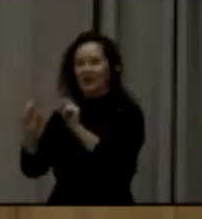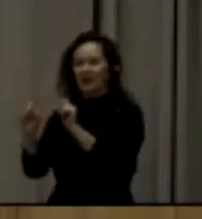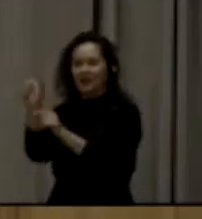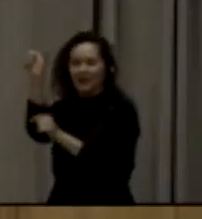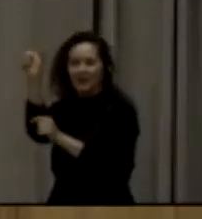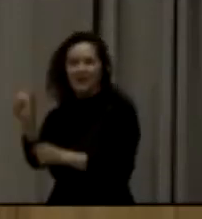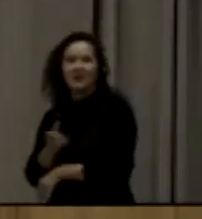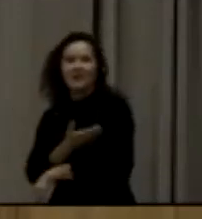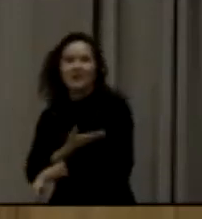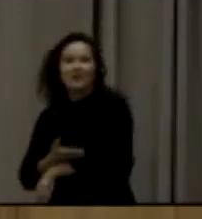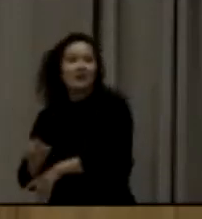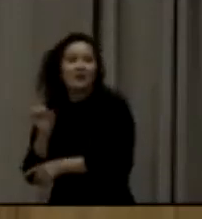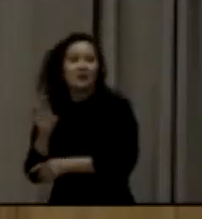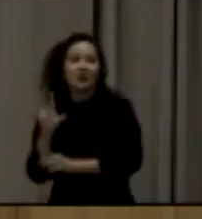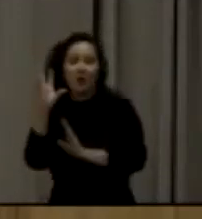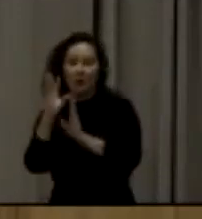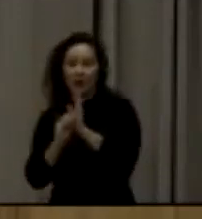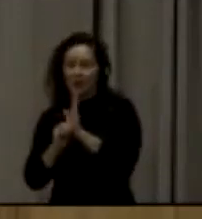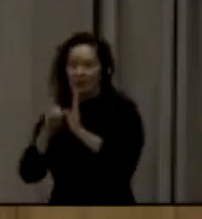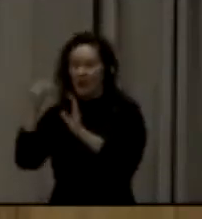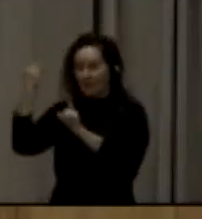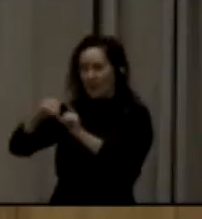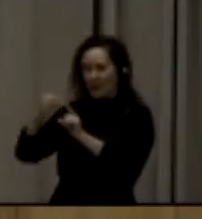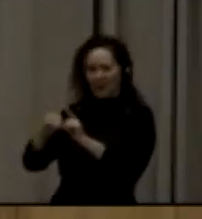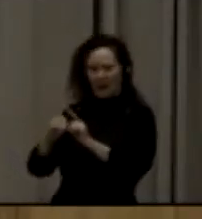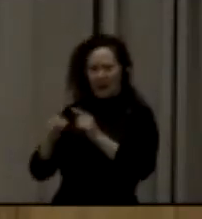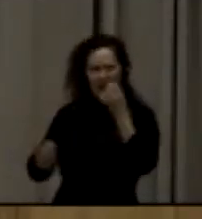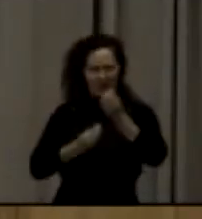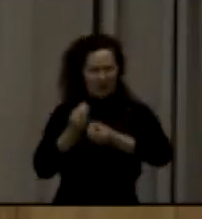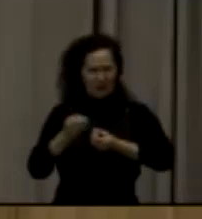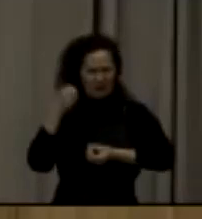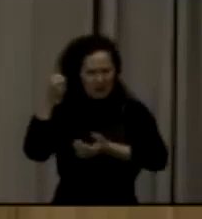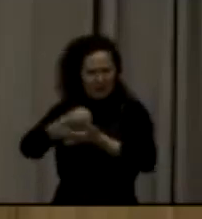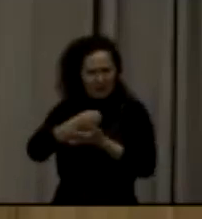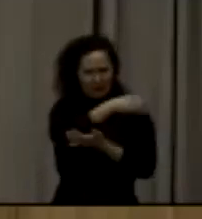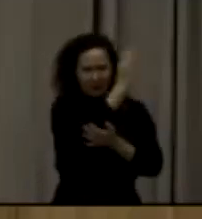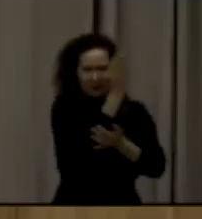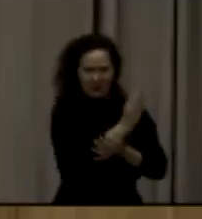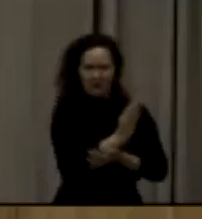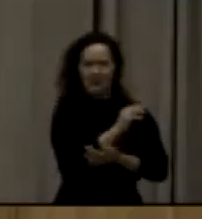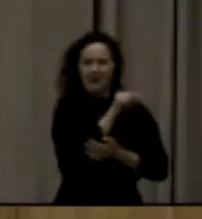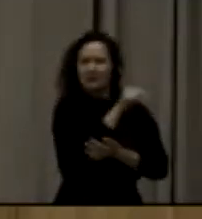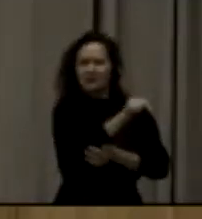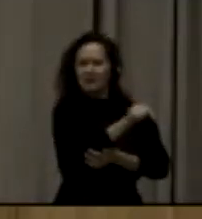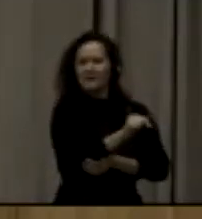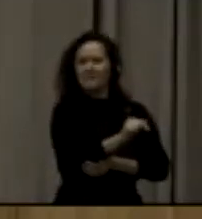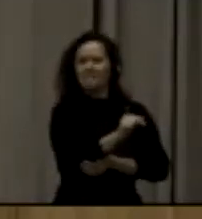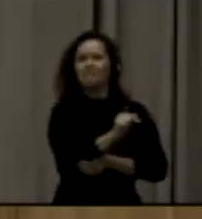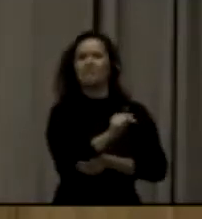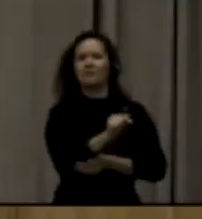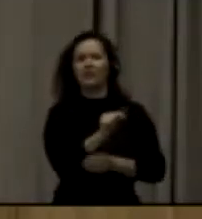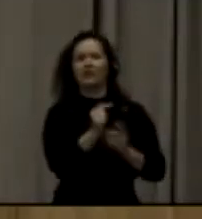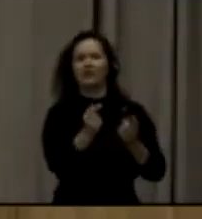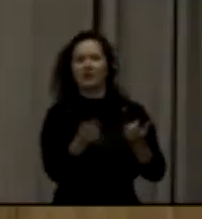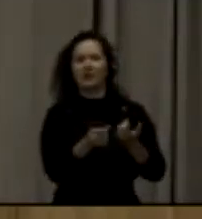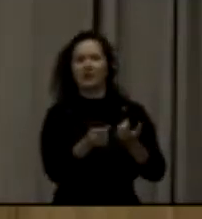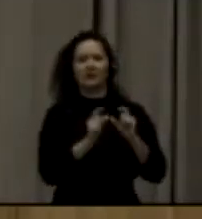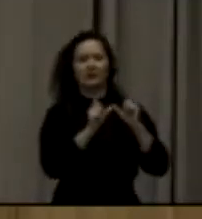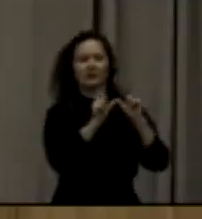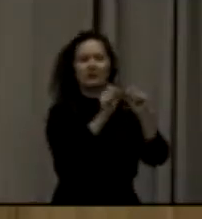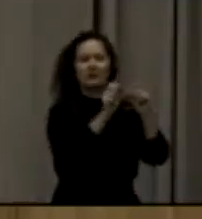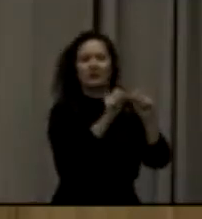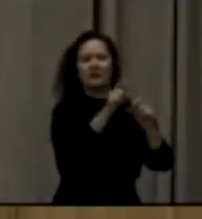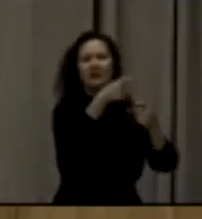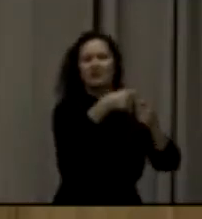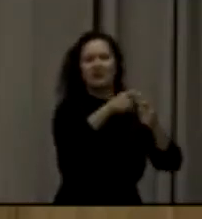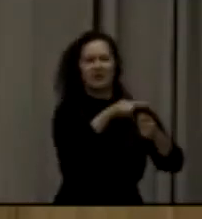pessoas brancas. Se isso não ficar claro, nós vamos estar comprando no Brasil softwares para fazer diagnóstico de câncer